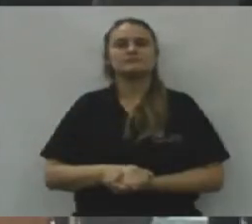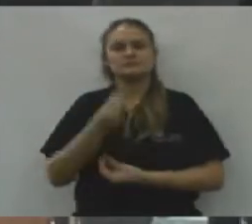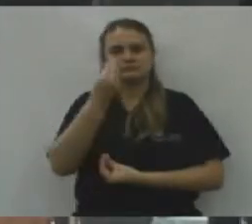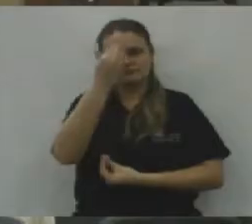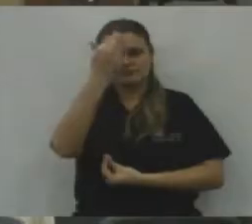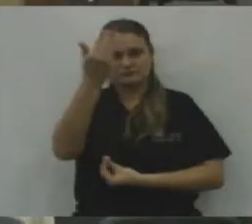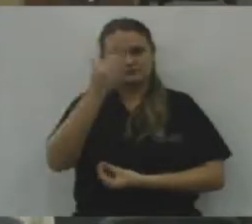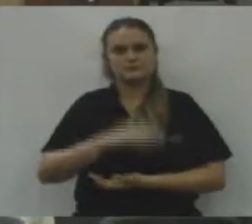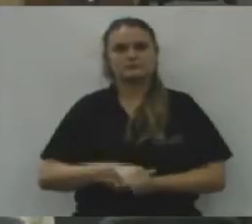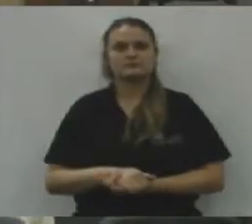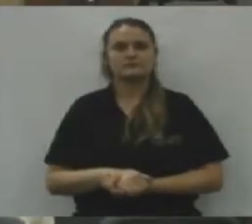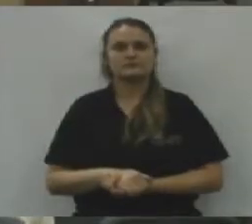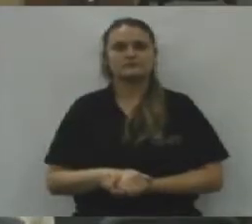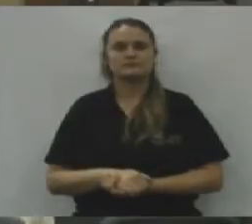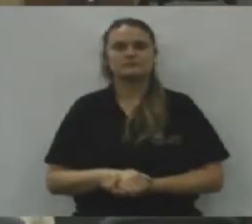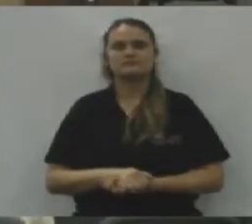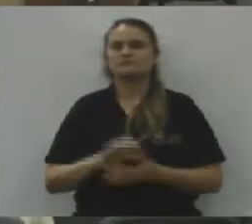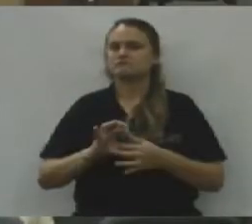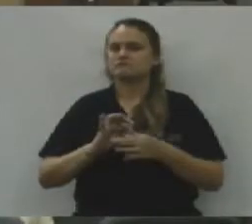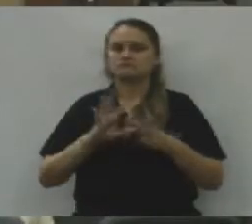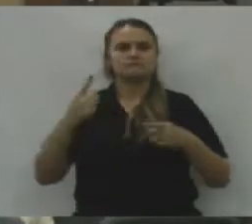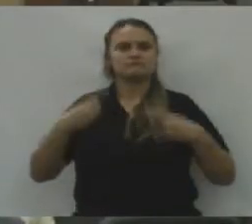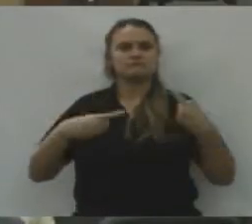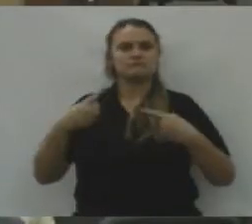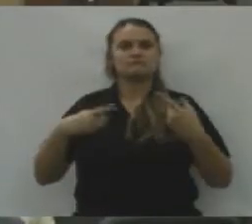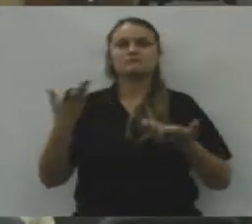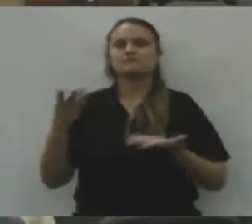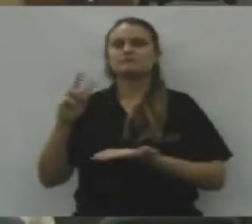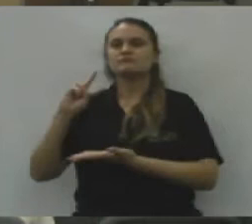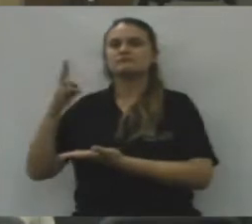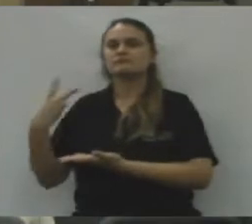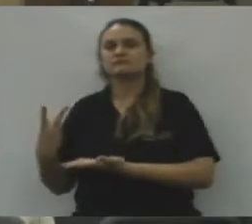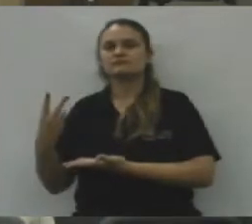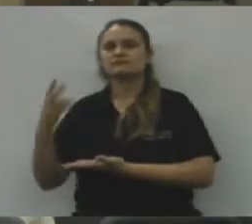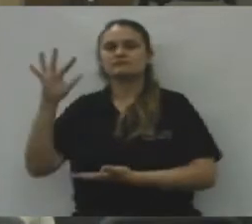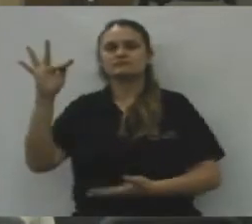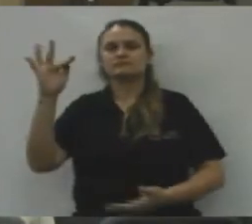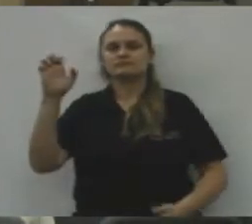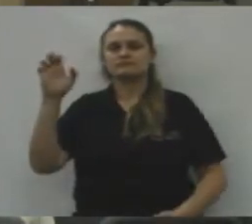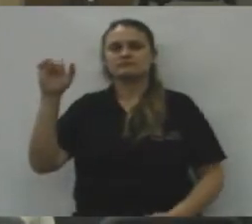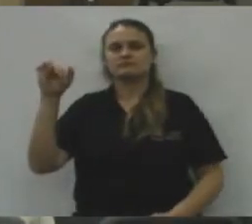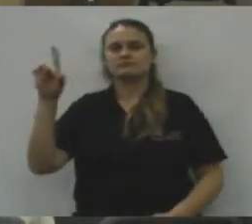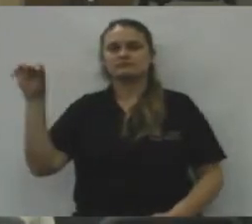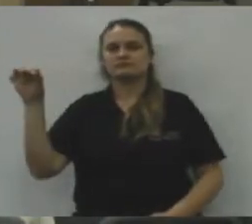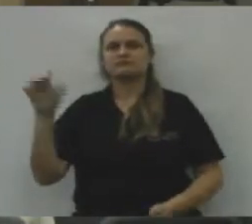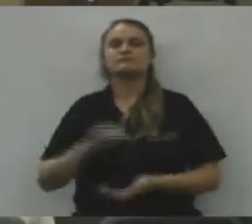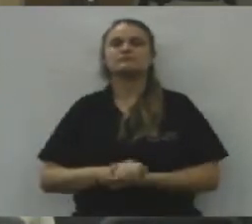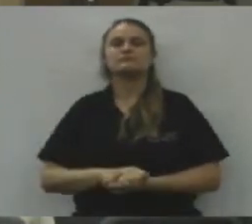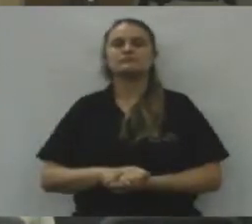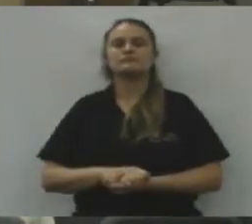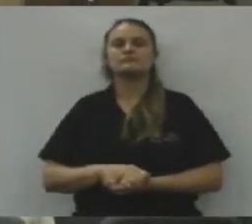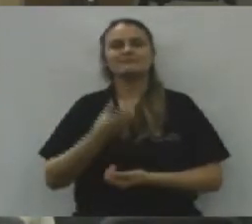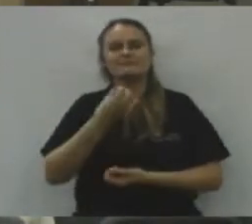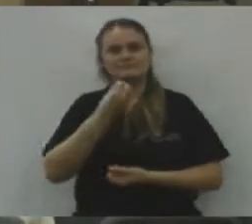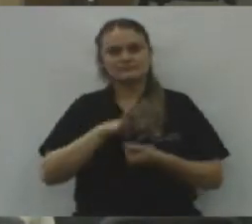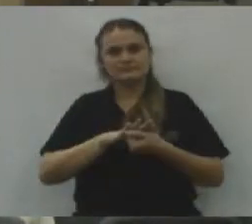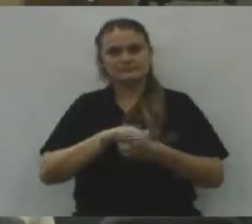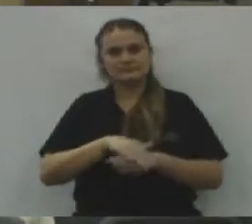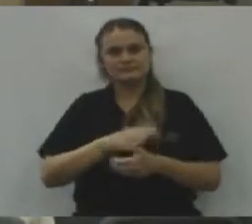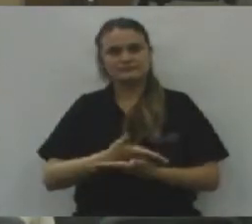Obrigado. Continua em discussão o vereador Fernando Vier. Boa noite